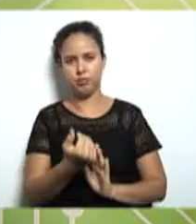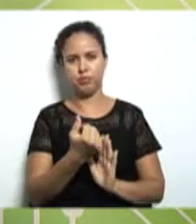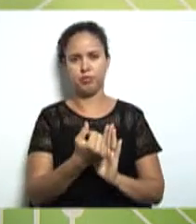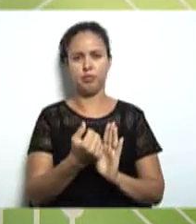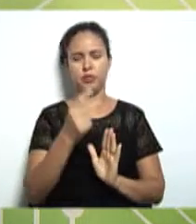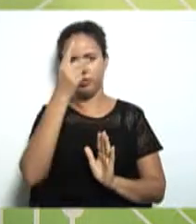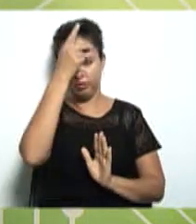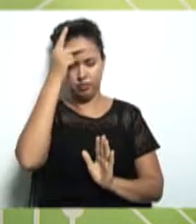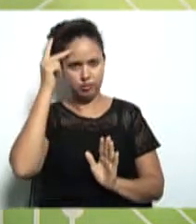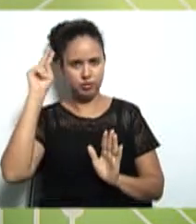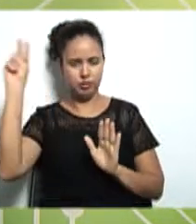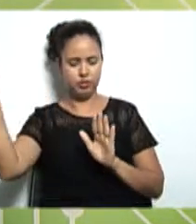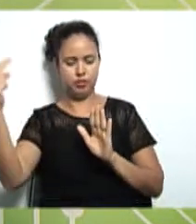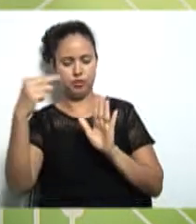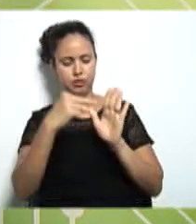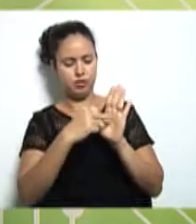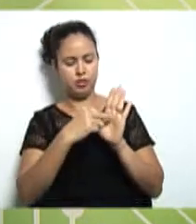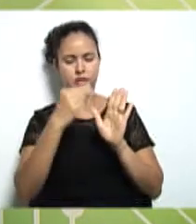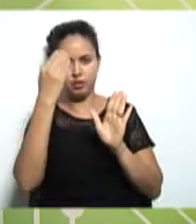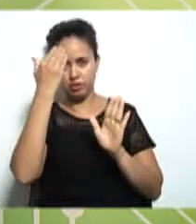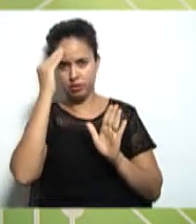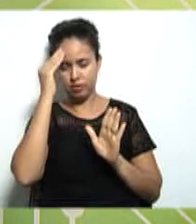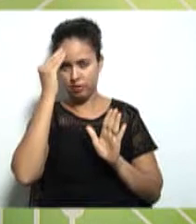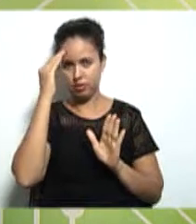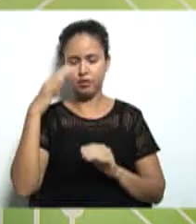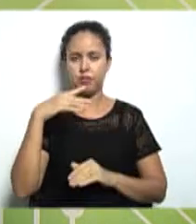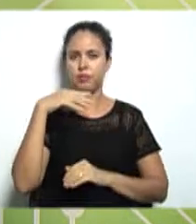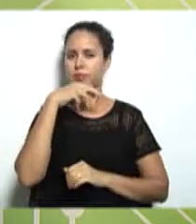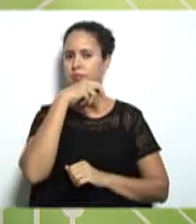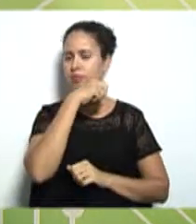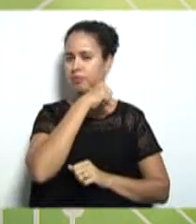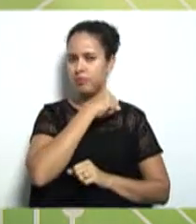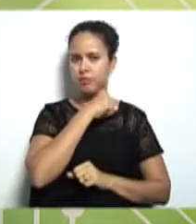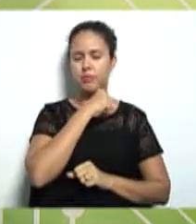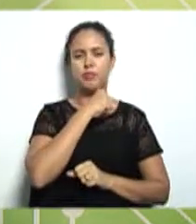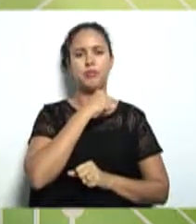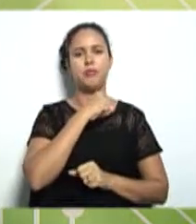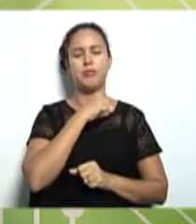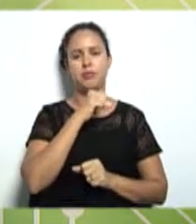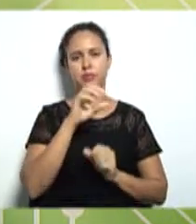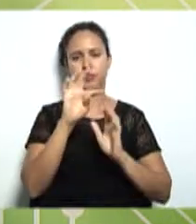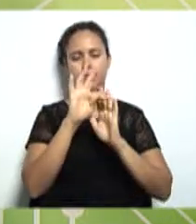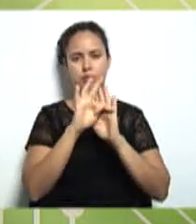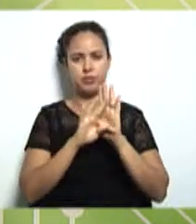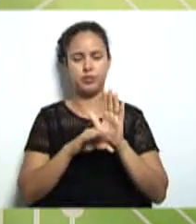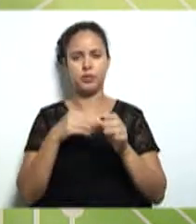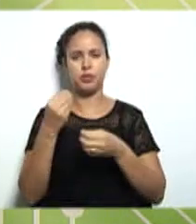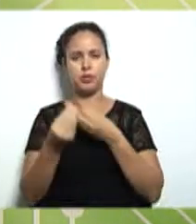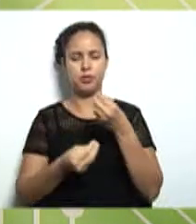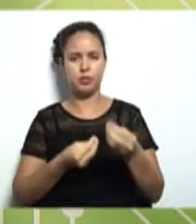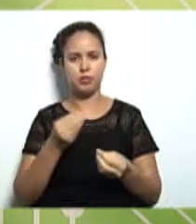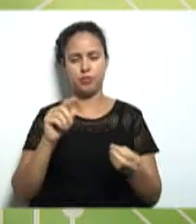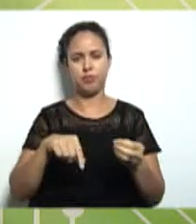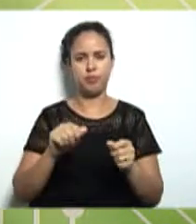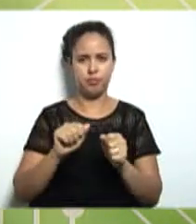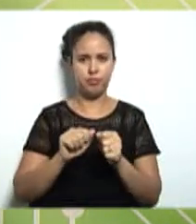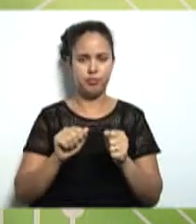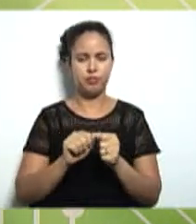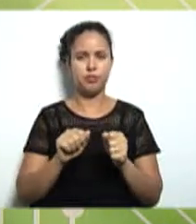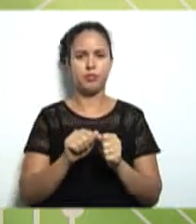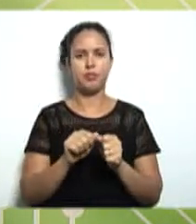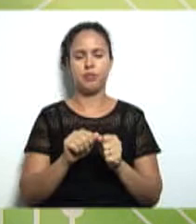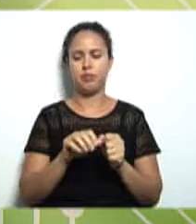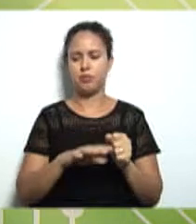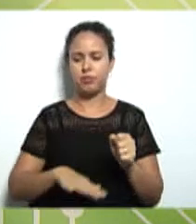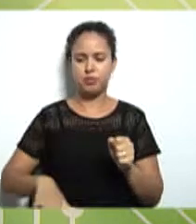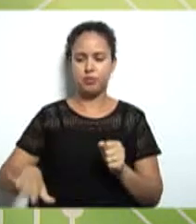dê, né, para a pessoa com aquela síntese compreender como é que foi realizado todo aquele